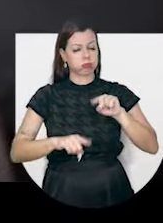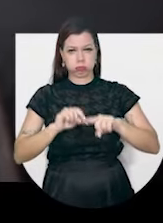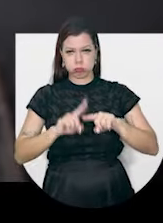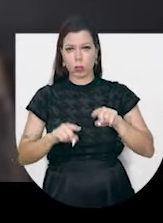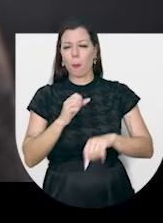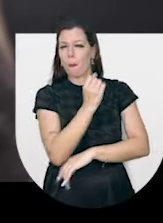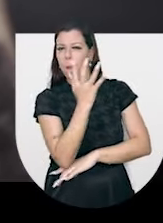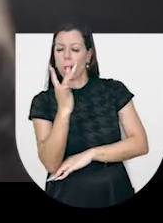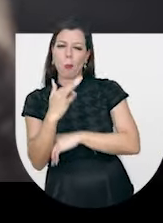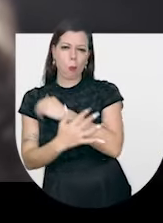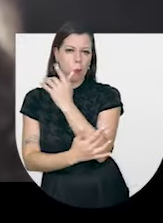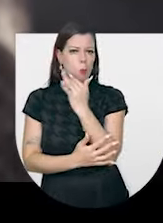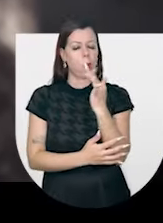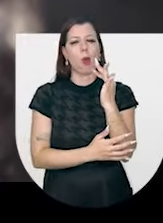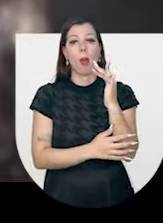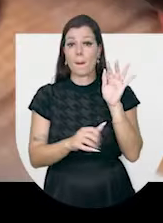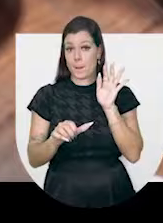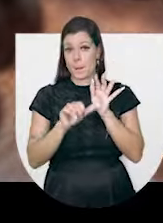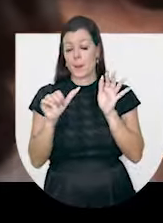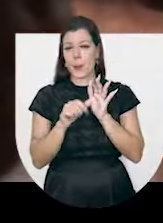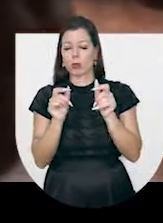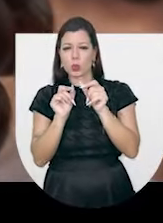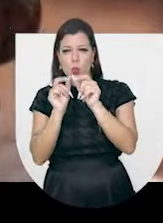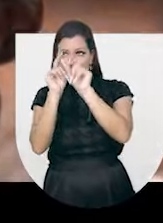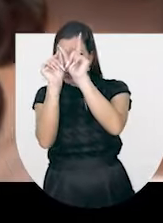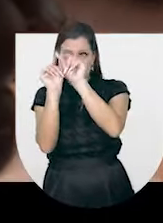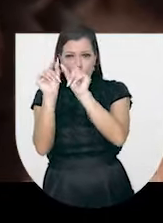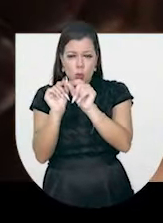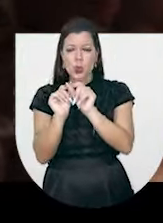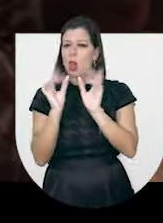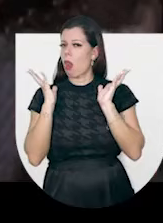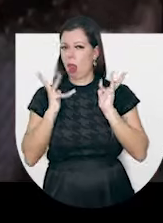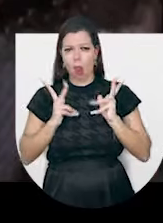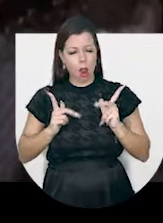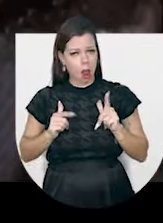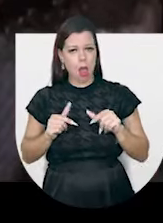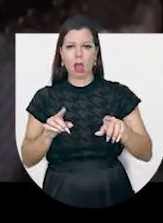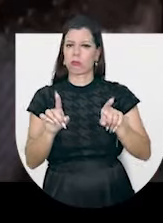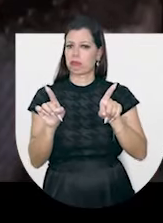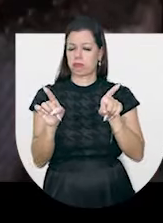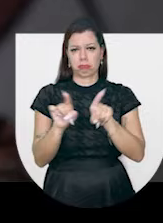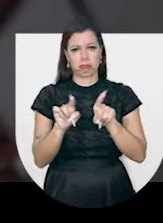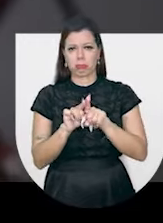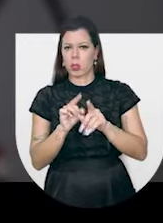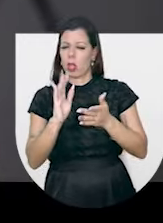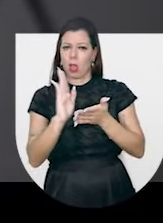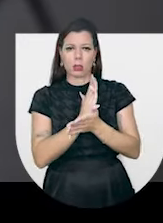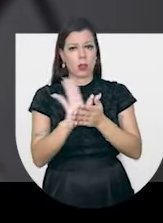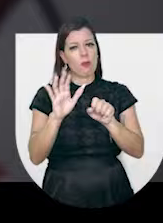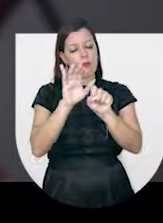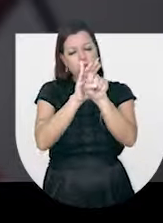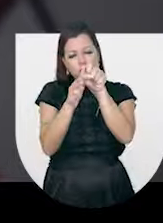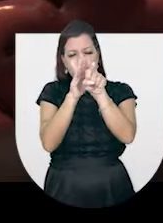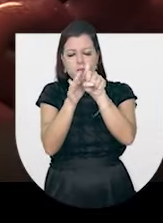Todos os meus produtos são feitos com materiais da natureza. Primeiro eu cato as sementes e vou lavá-las para tirar terra. Ou se não,